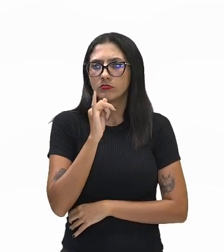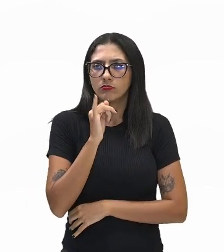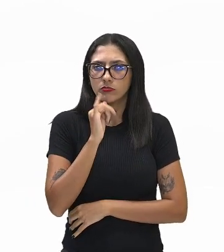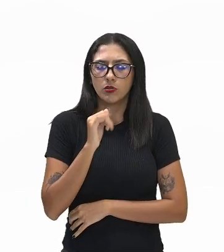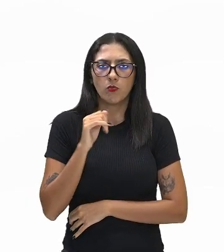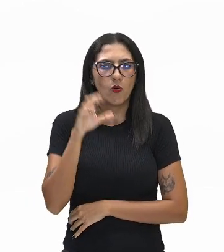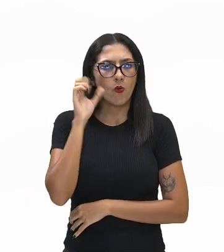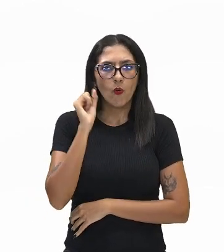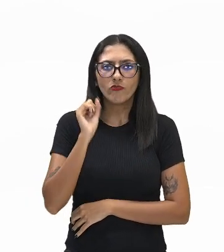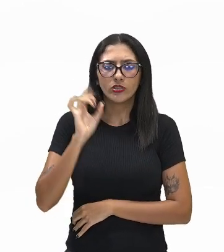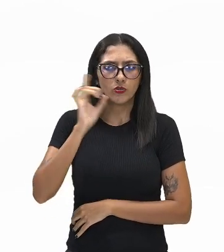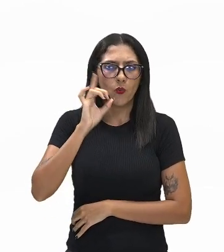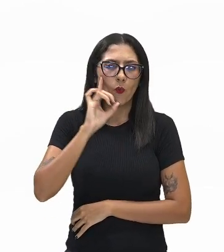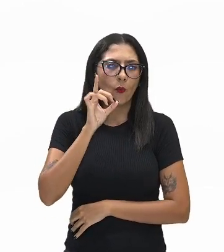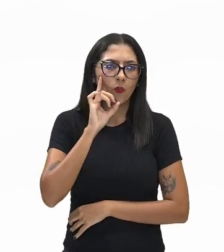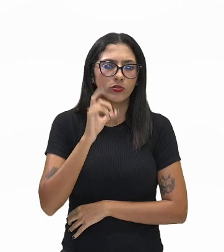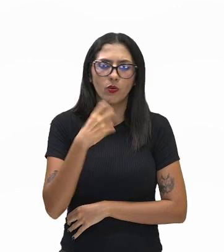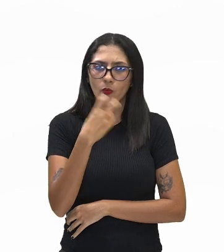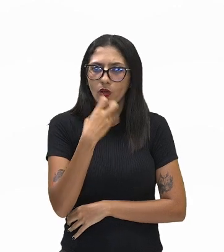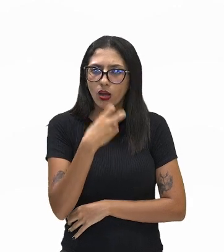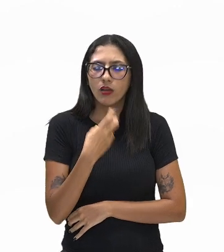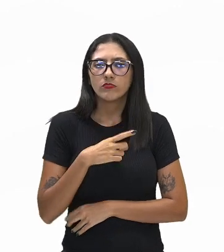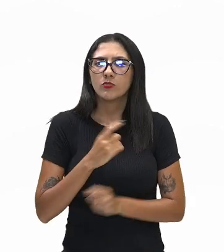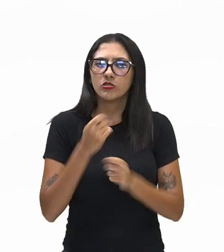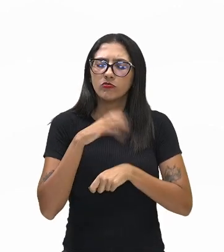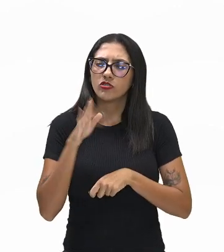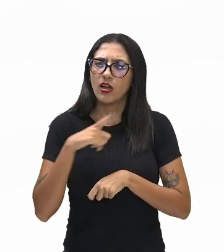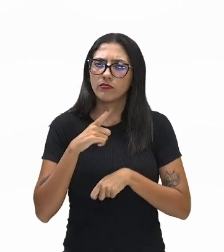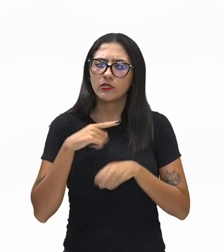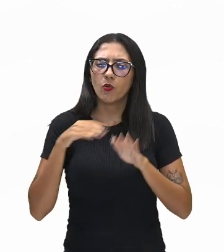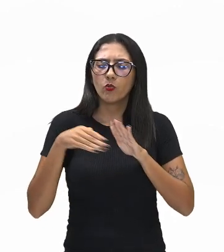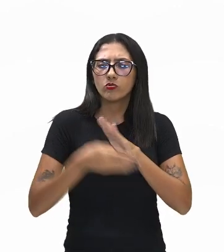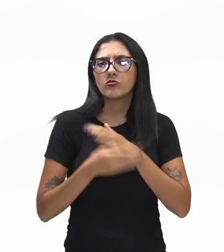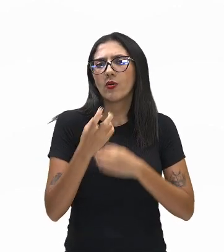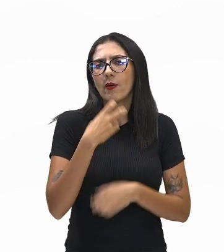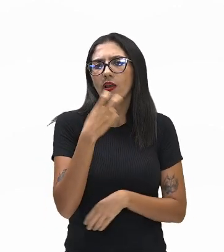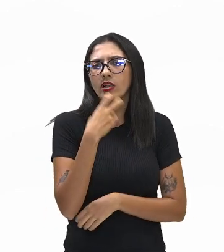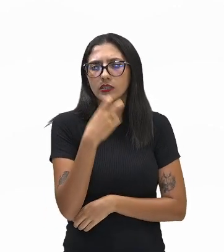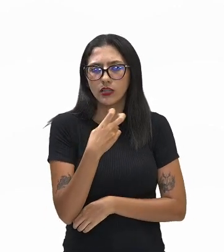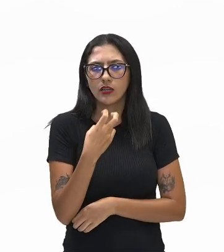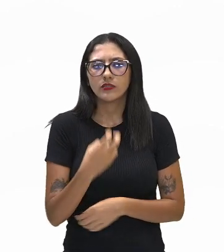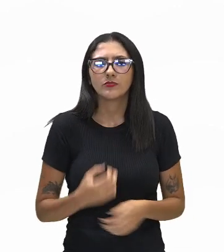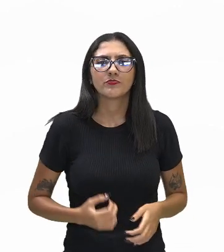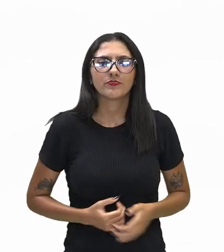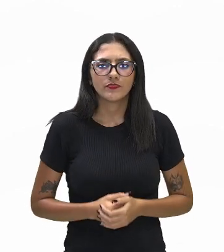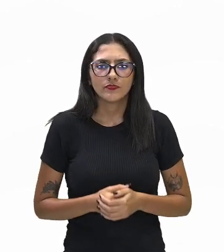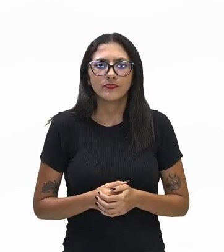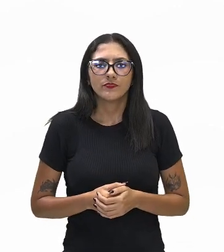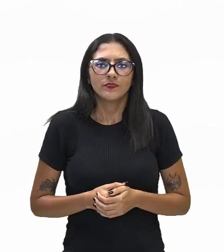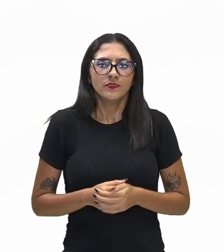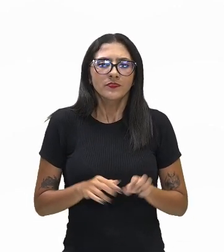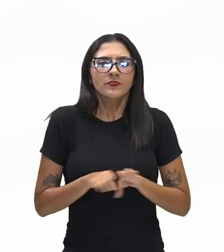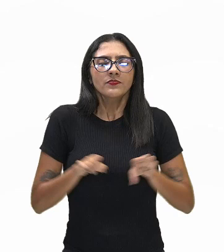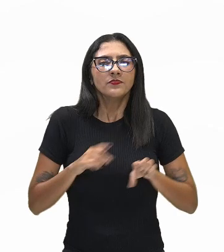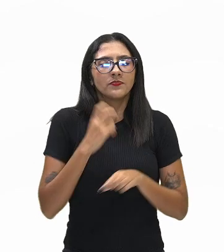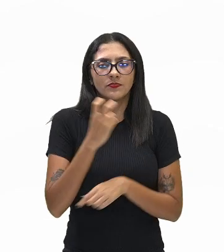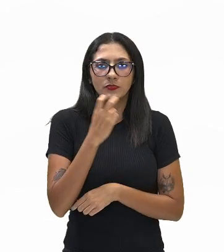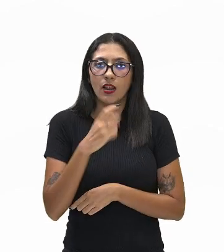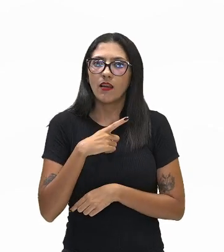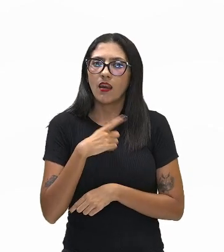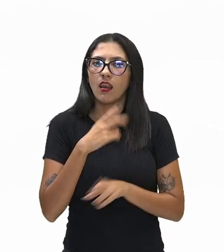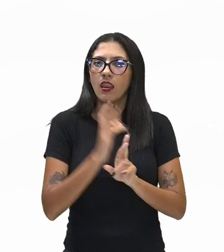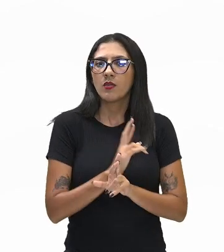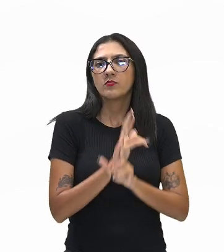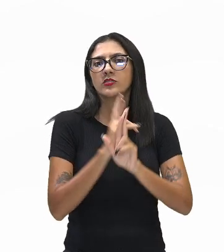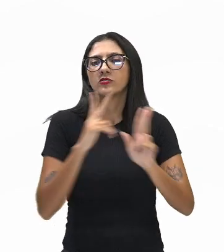que a gente vê, né, a gente já é acostumado a fazer isso. A comunicação oral apresenta uma importante diferença em